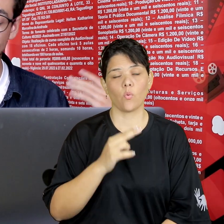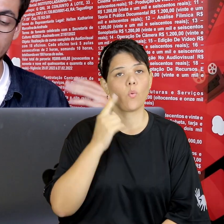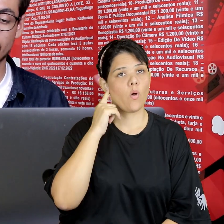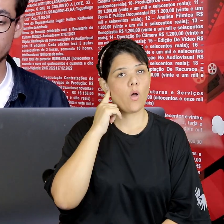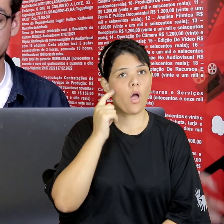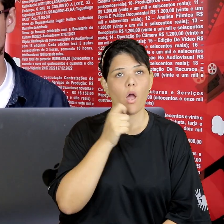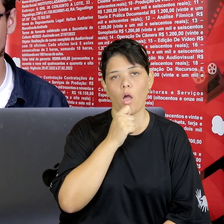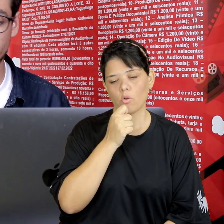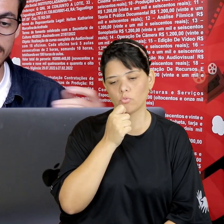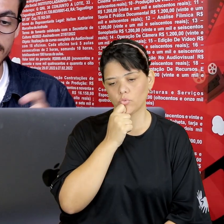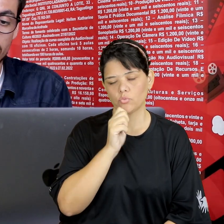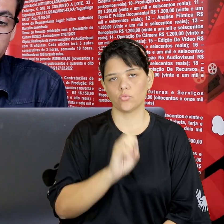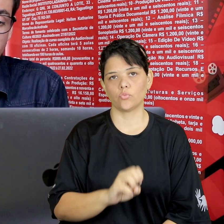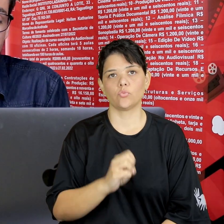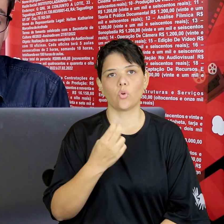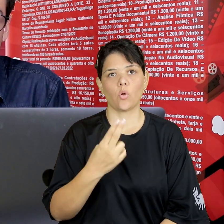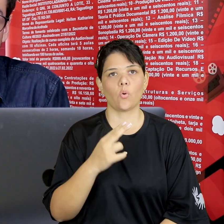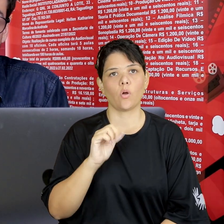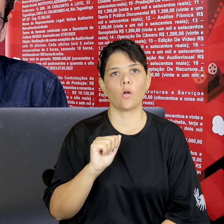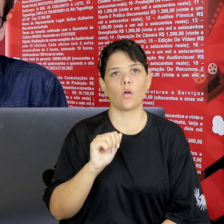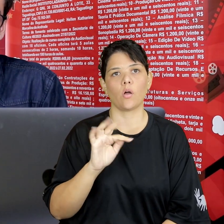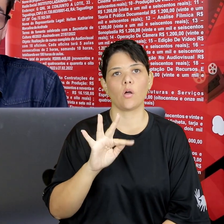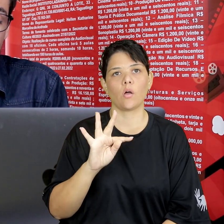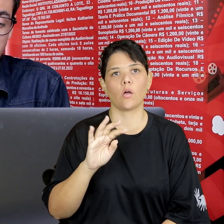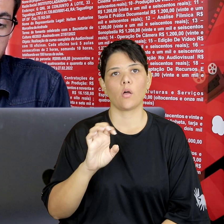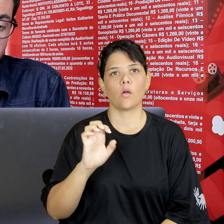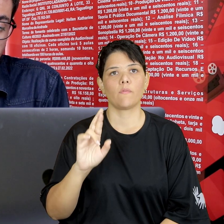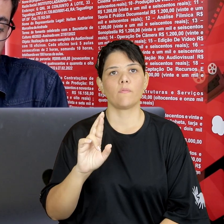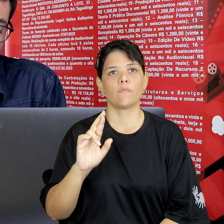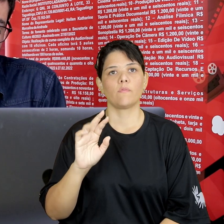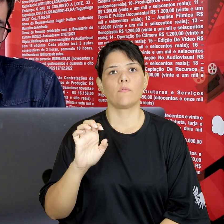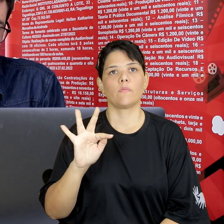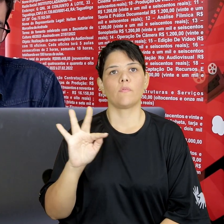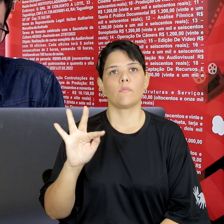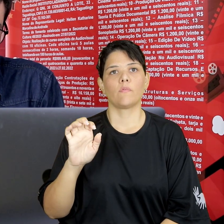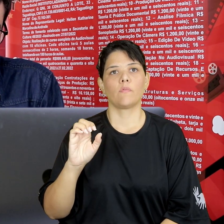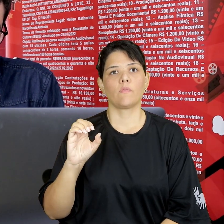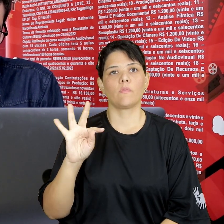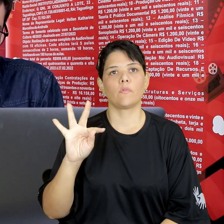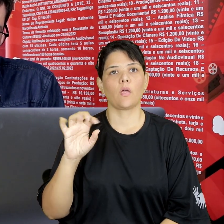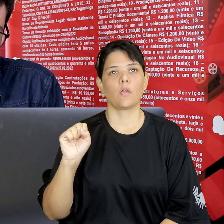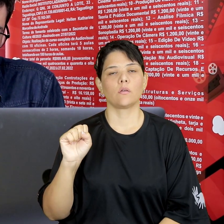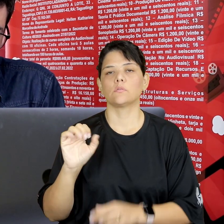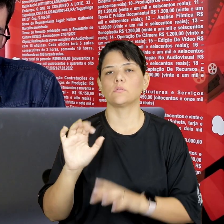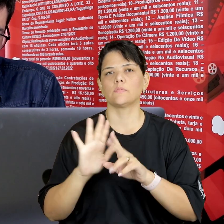áudio. Tem inúmeros programas da Adobe, beleza?